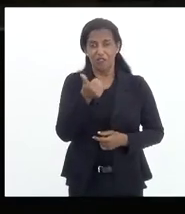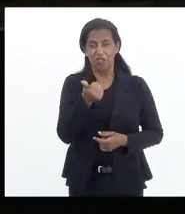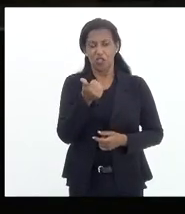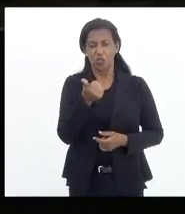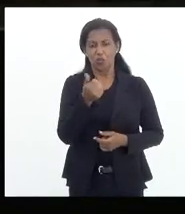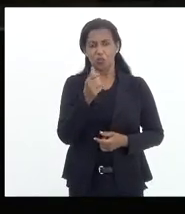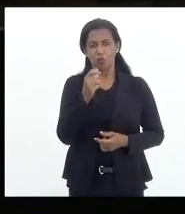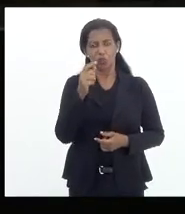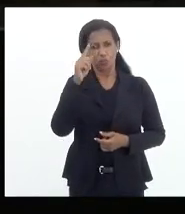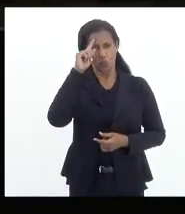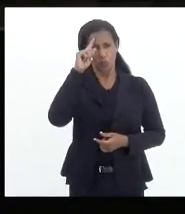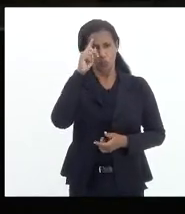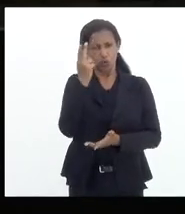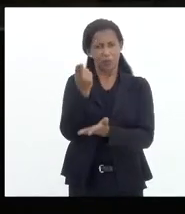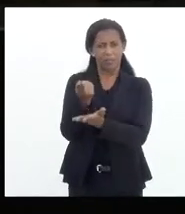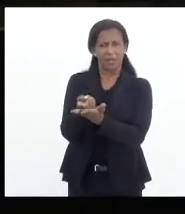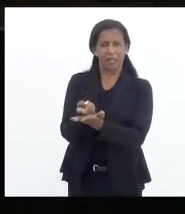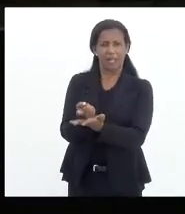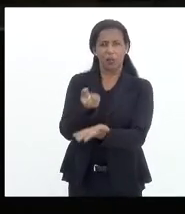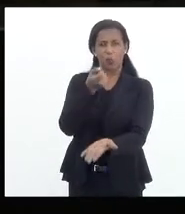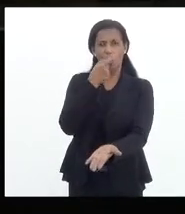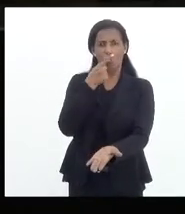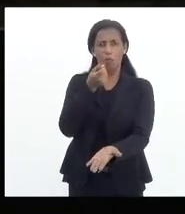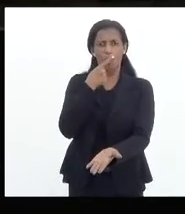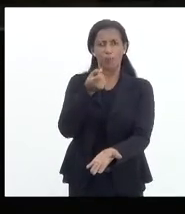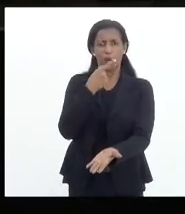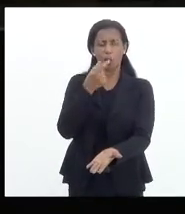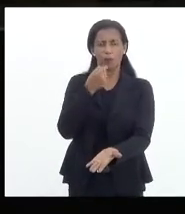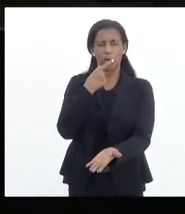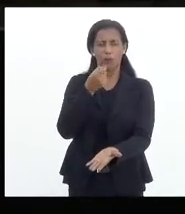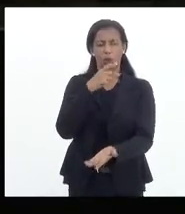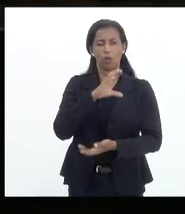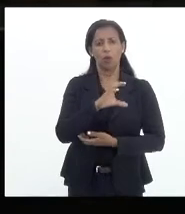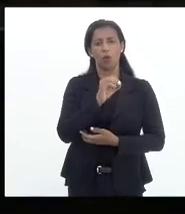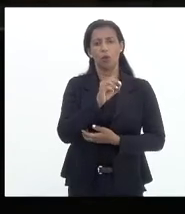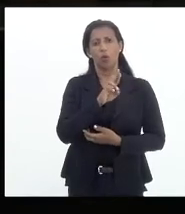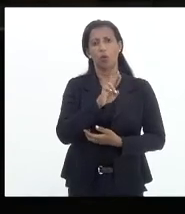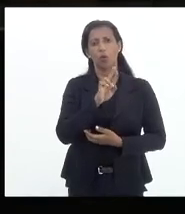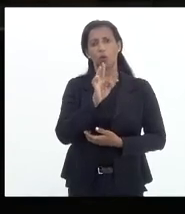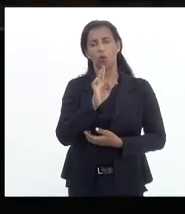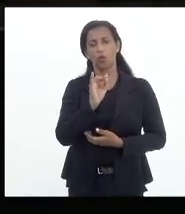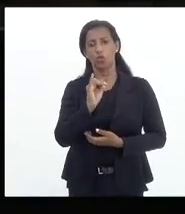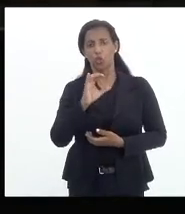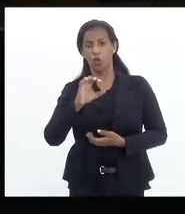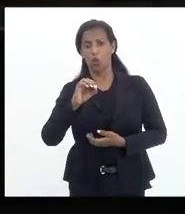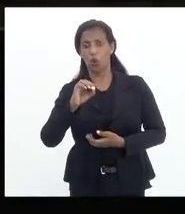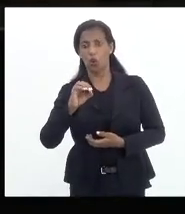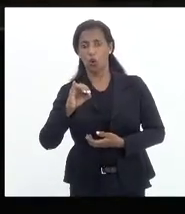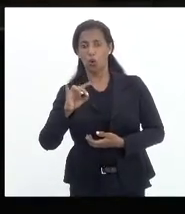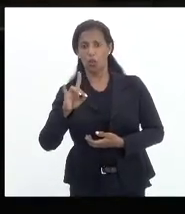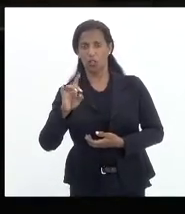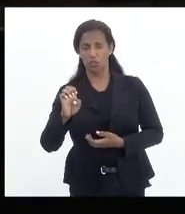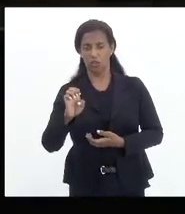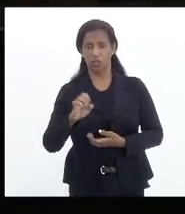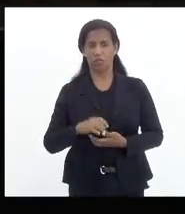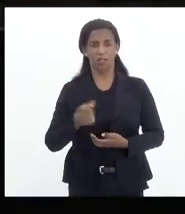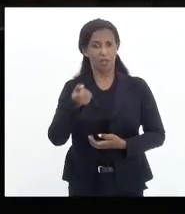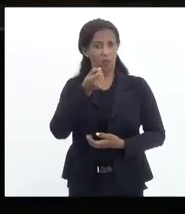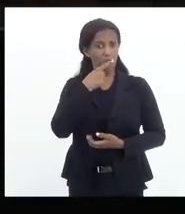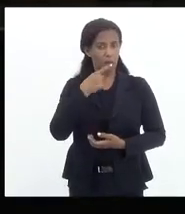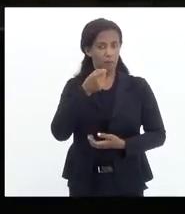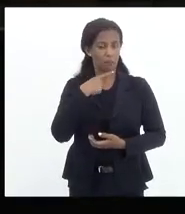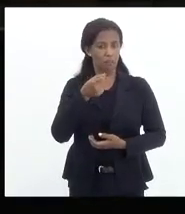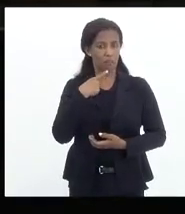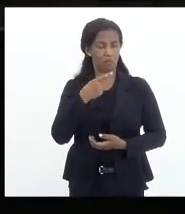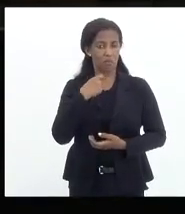deitada tomando uma série de medicamentos EA cor de quase que é o medicamento que